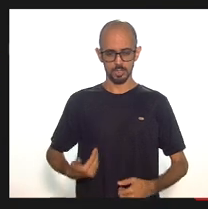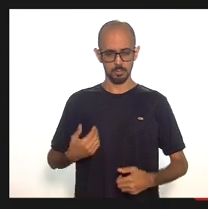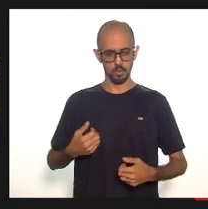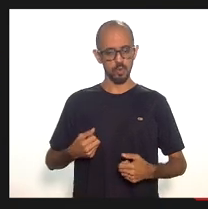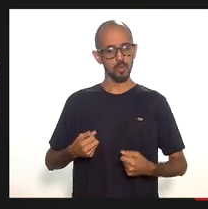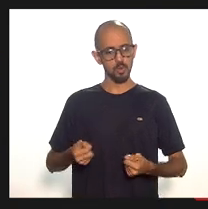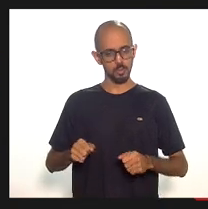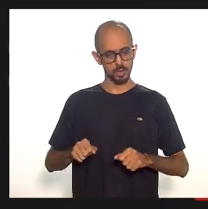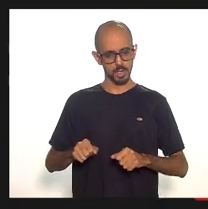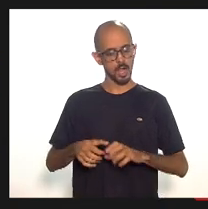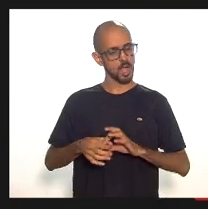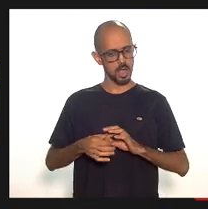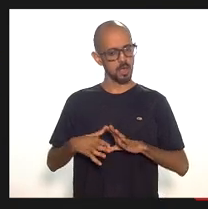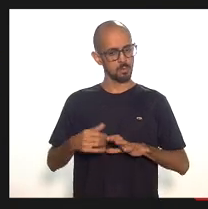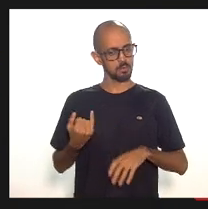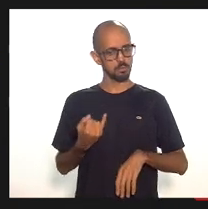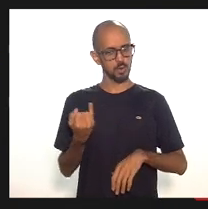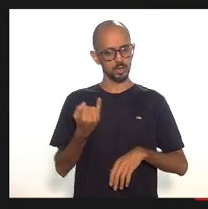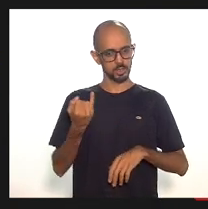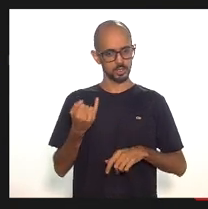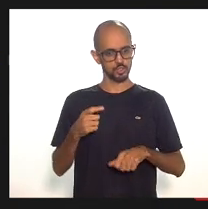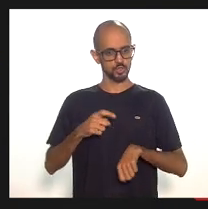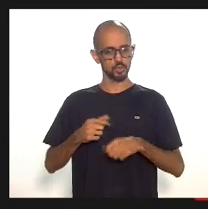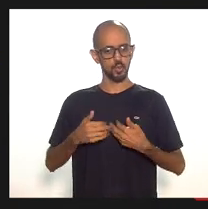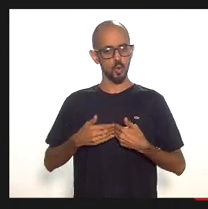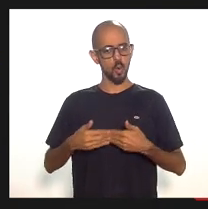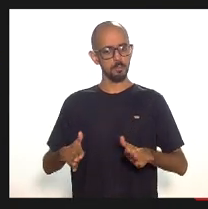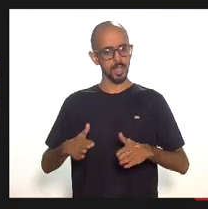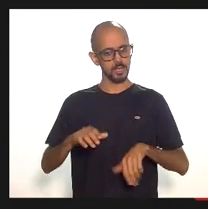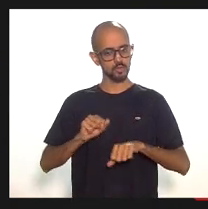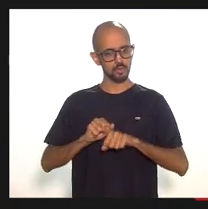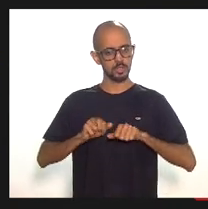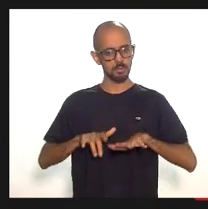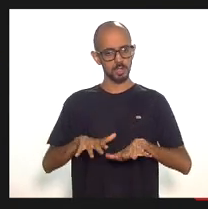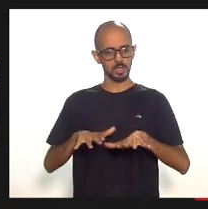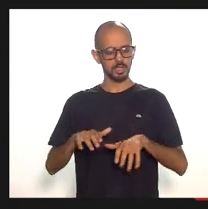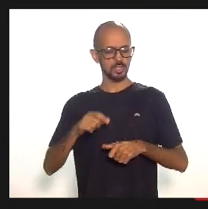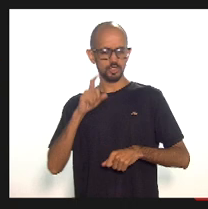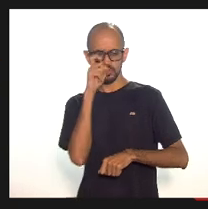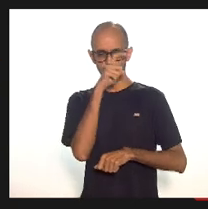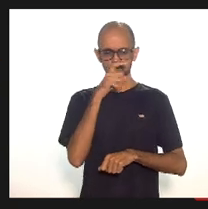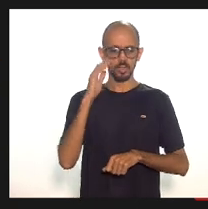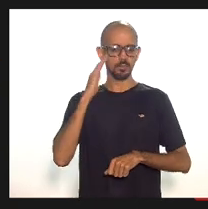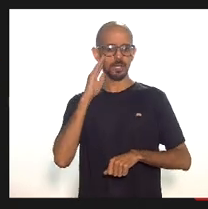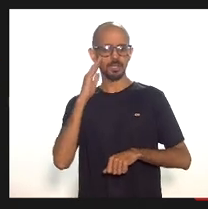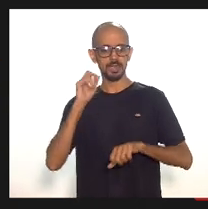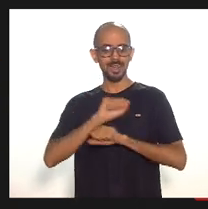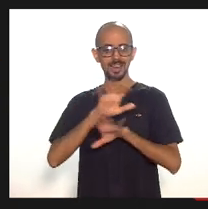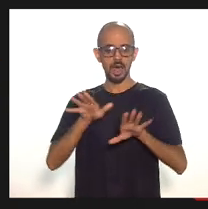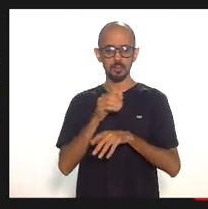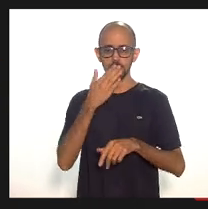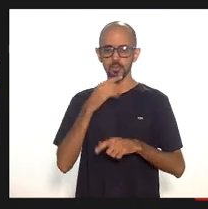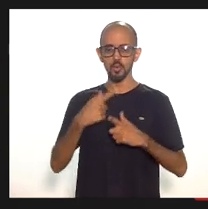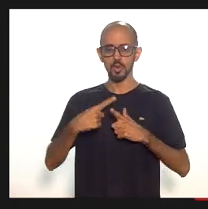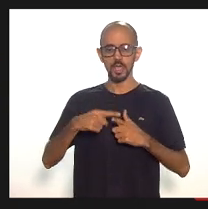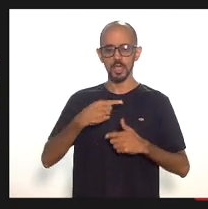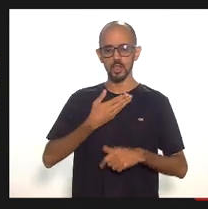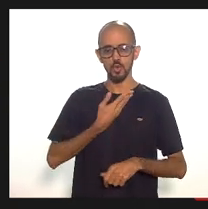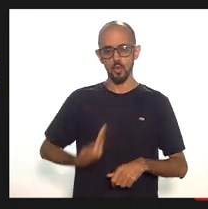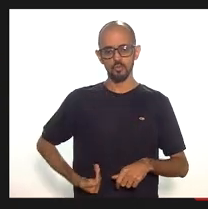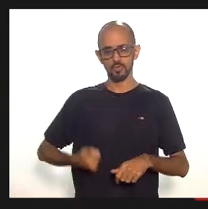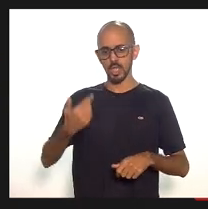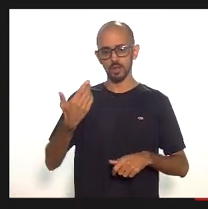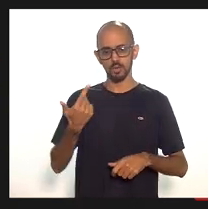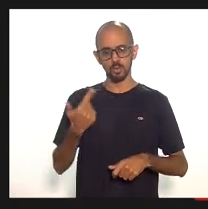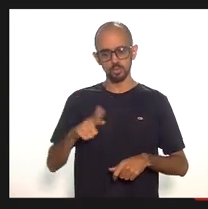gente tem, desde o início da pandemia, tido muita dificuldade de entender por que que o governo federal não tem utilizado a sua